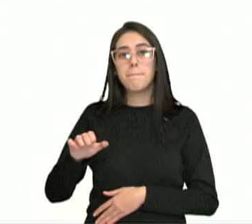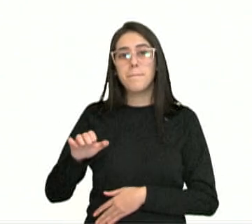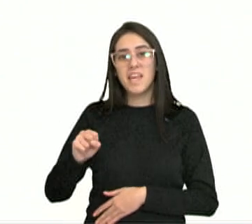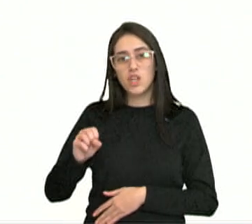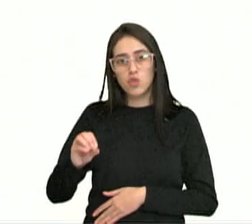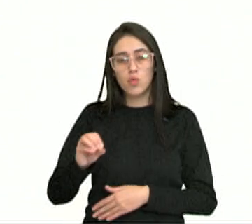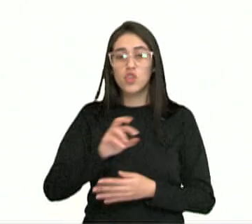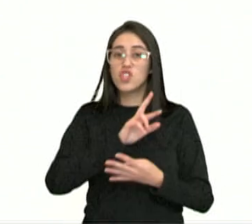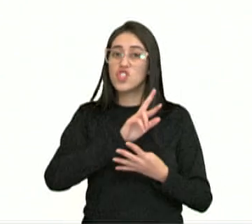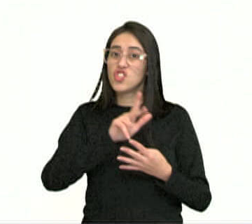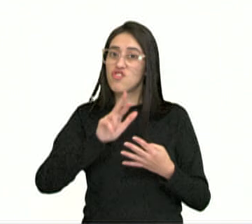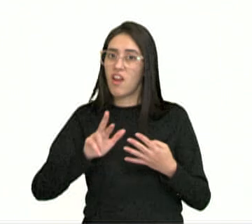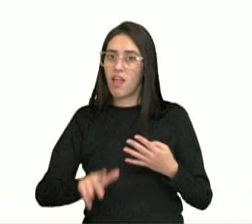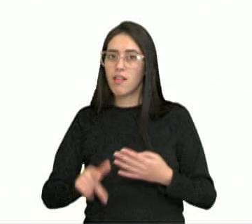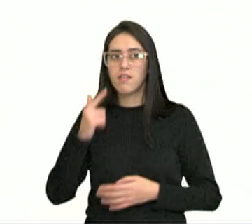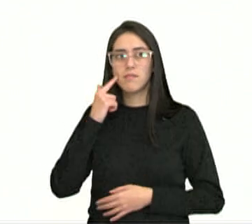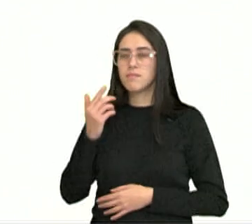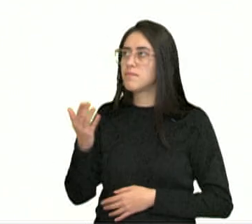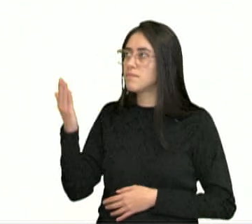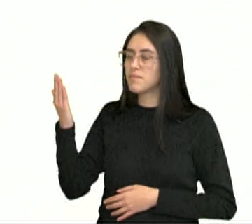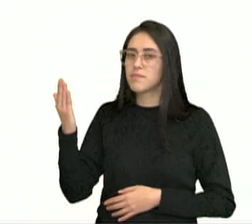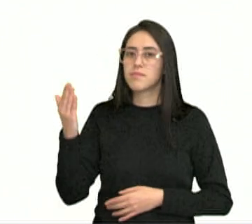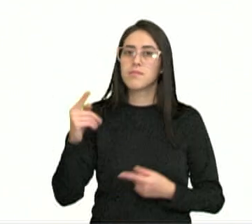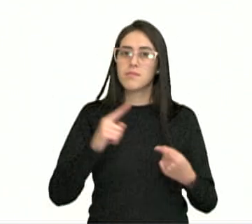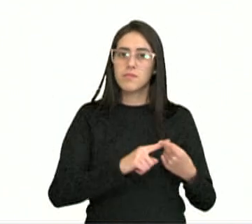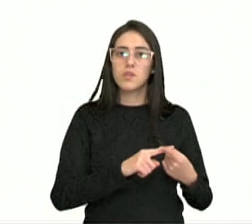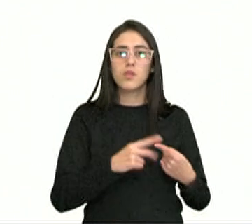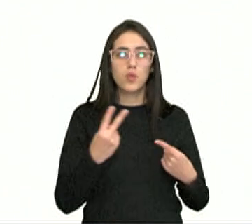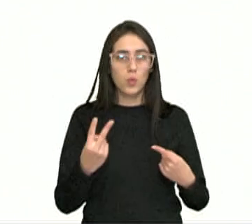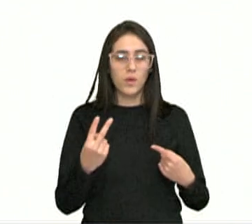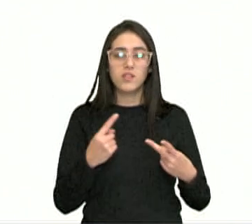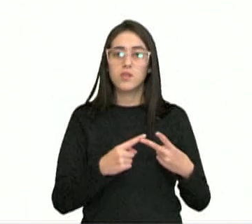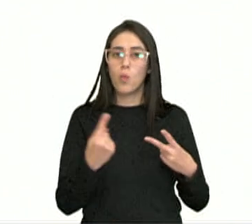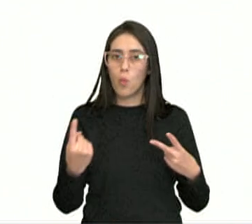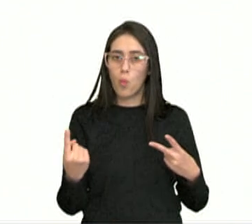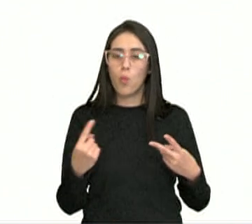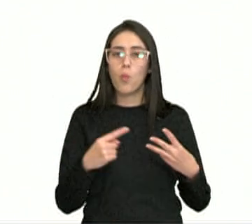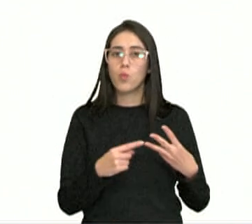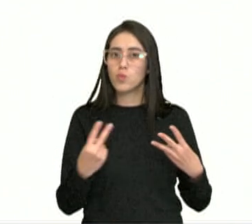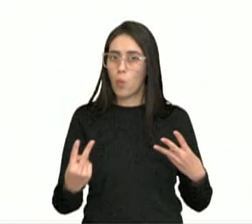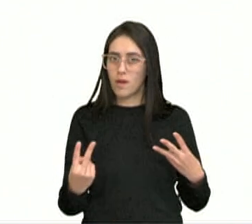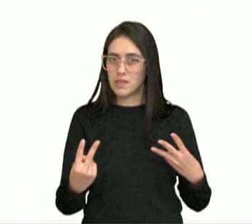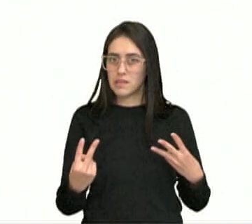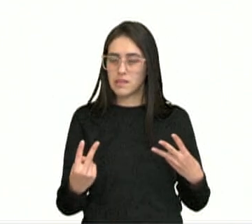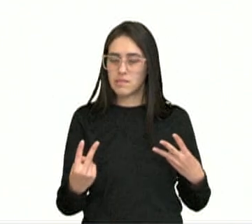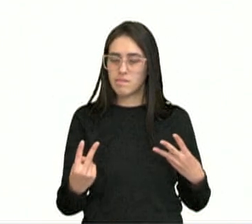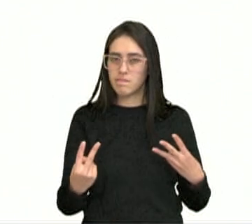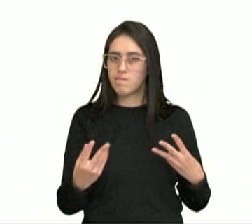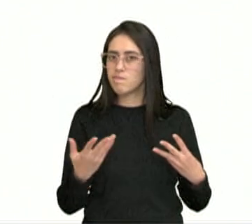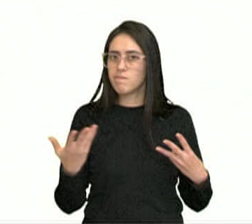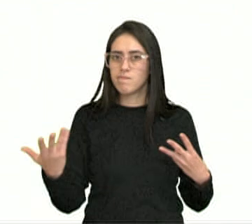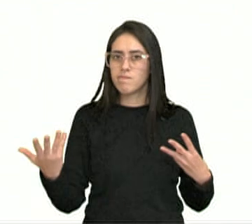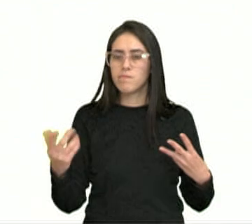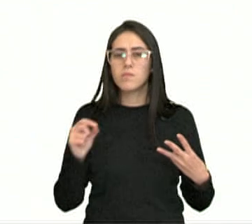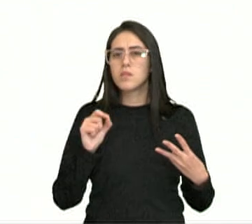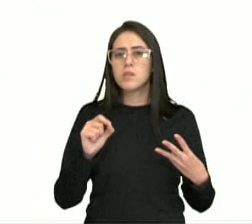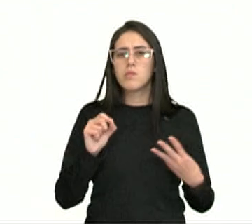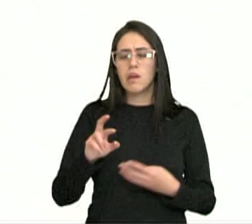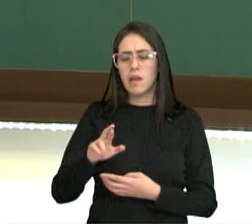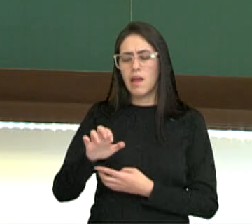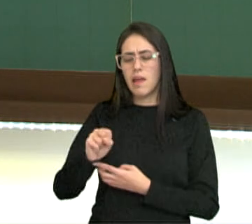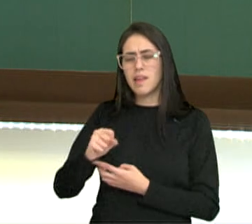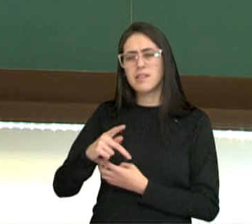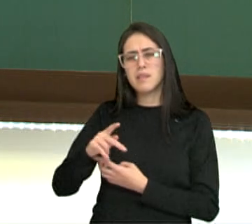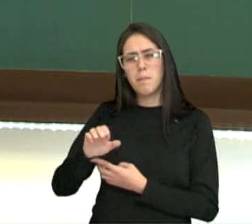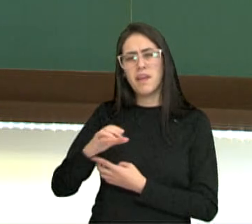Olha só, 2, 1 e 2, respectivamente. O que significa essa palavra